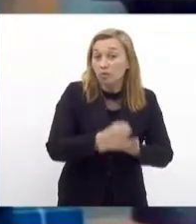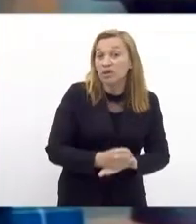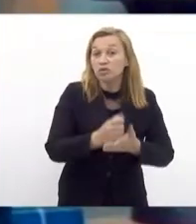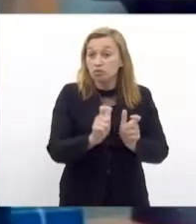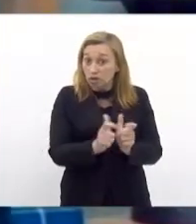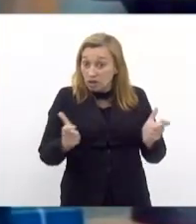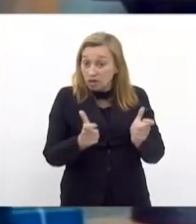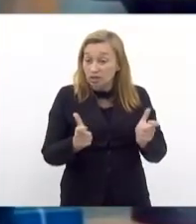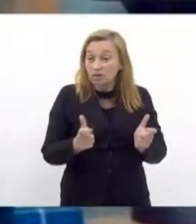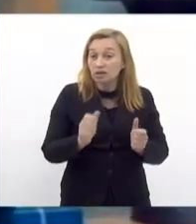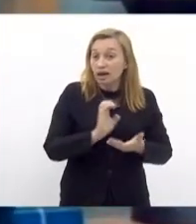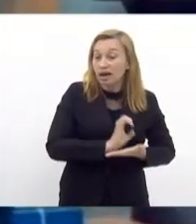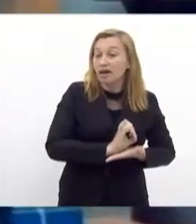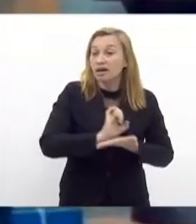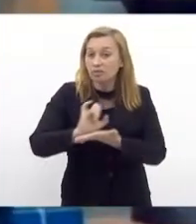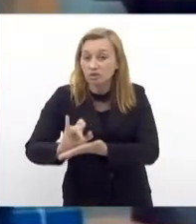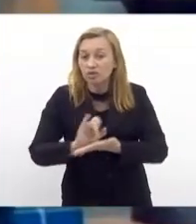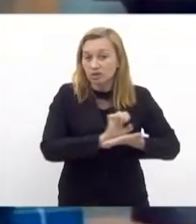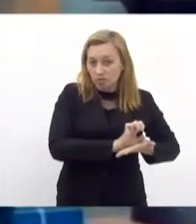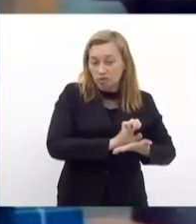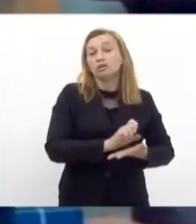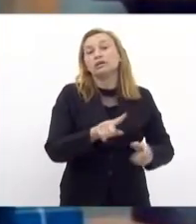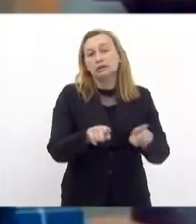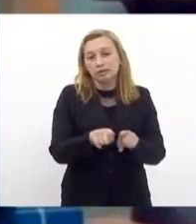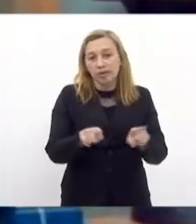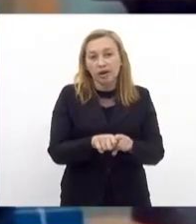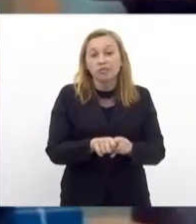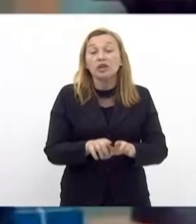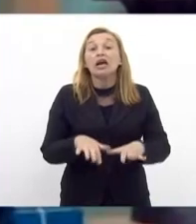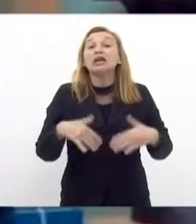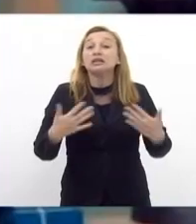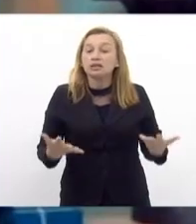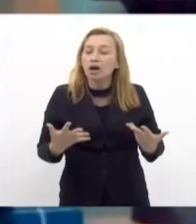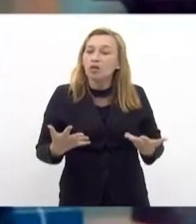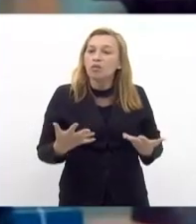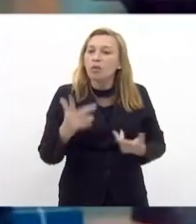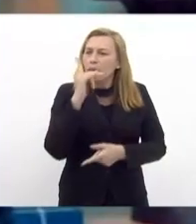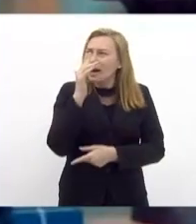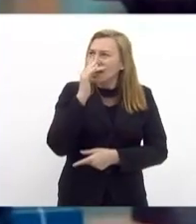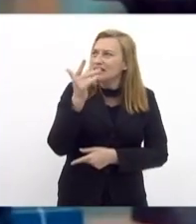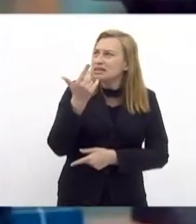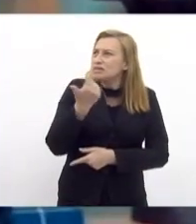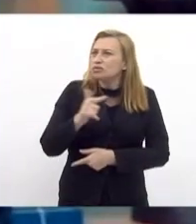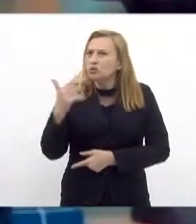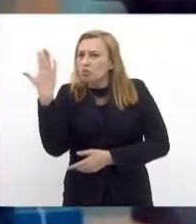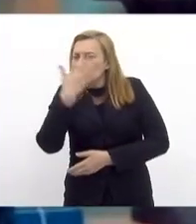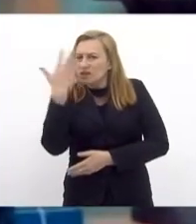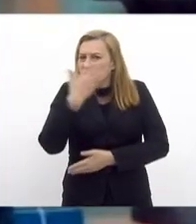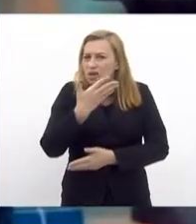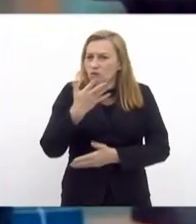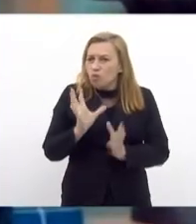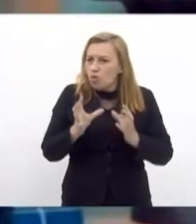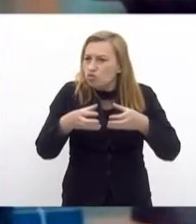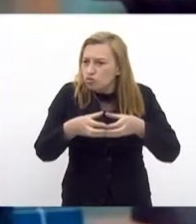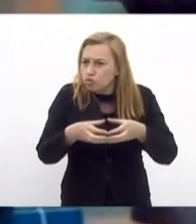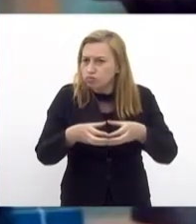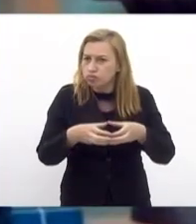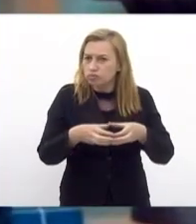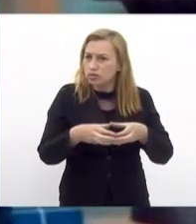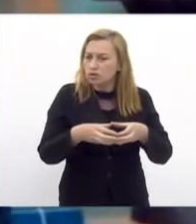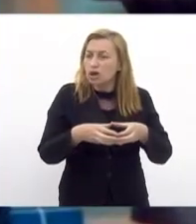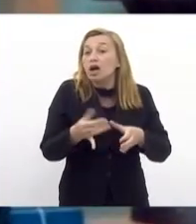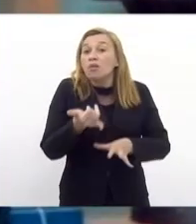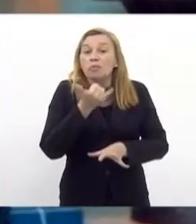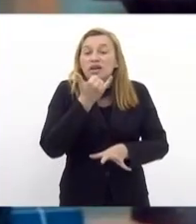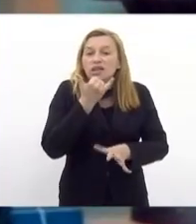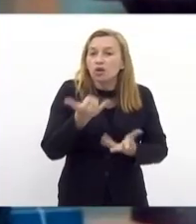entrada na importação e também na exportação. Então, parece que não existe uma visão conjuntural, não existe